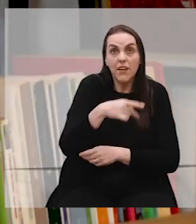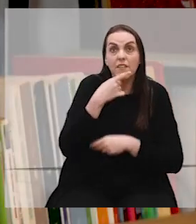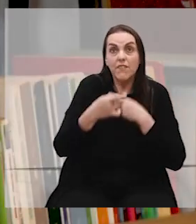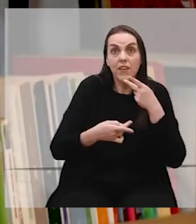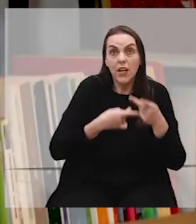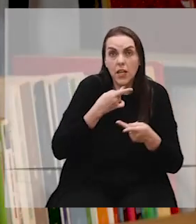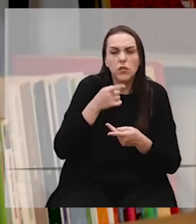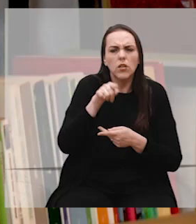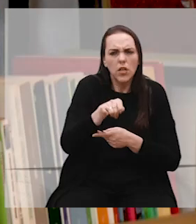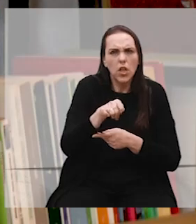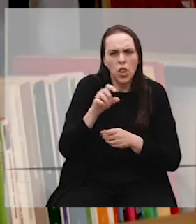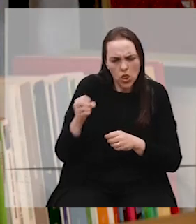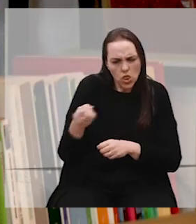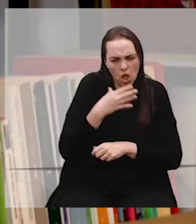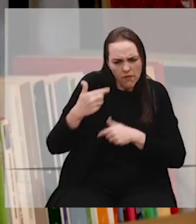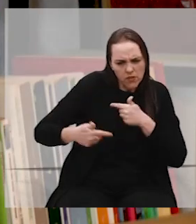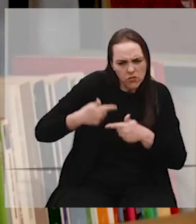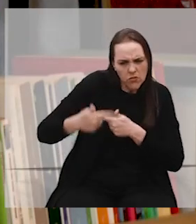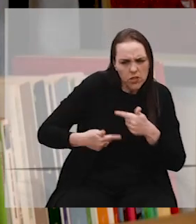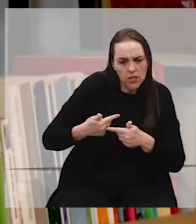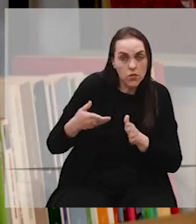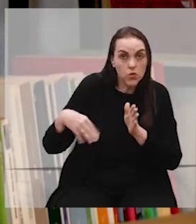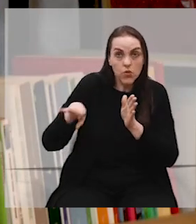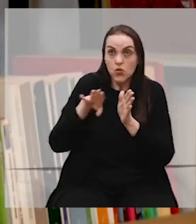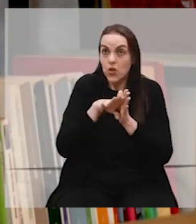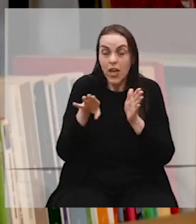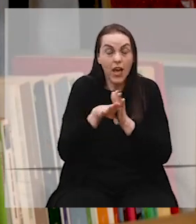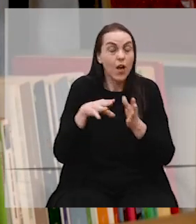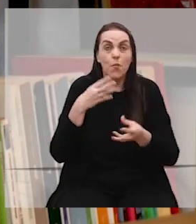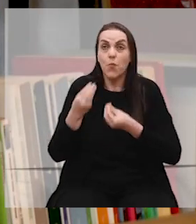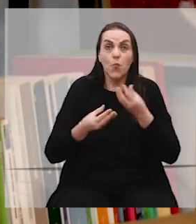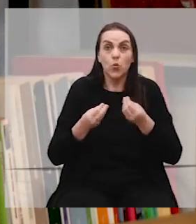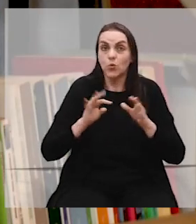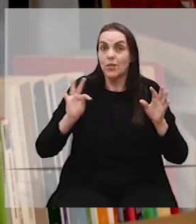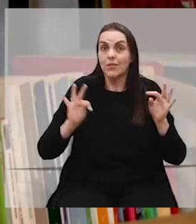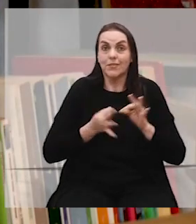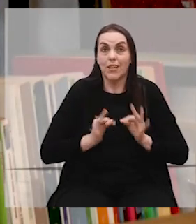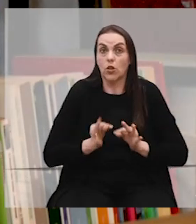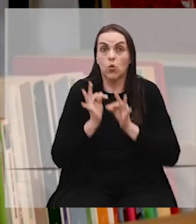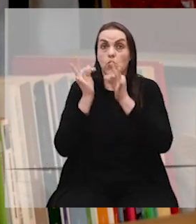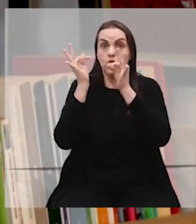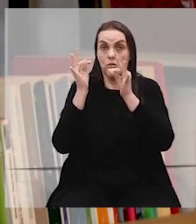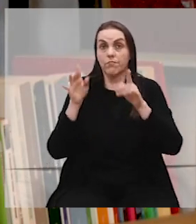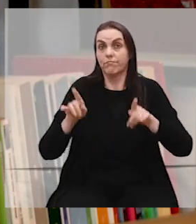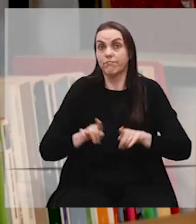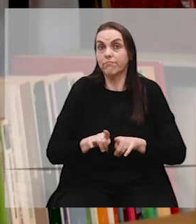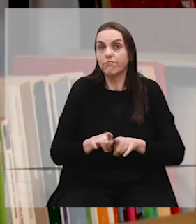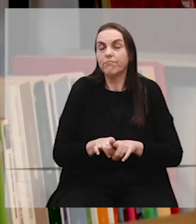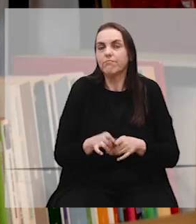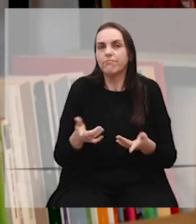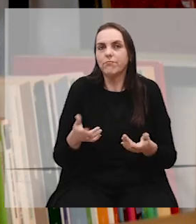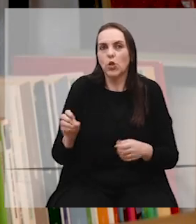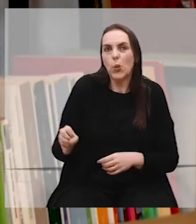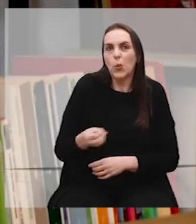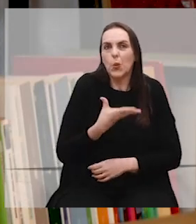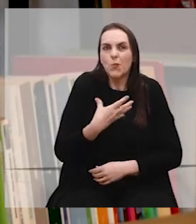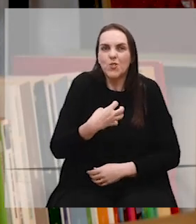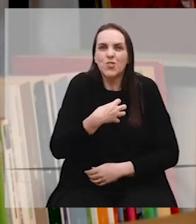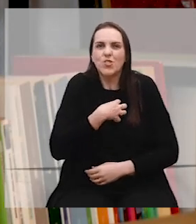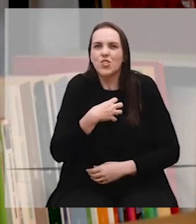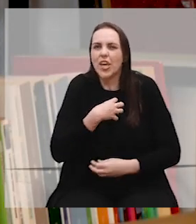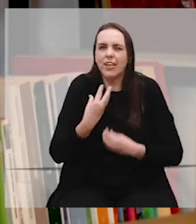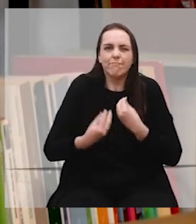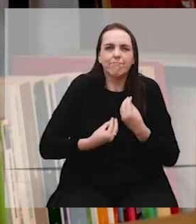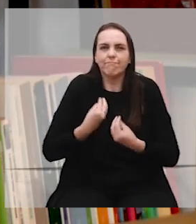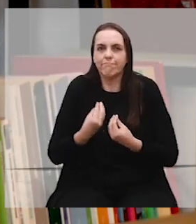está compreendendo bem essa nova geração que chega, movida muito pelas tecnologias também e um novo jeito